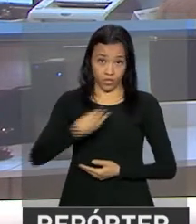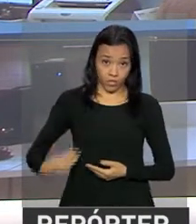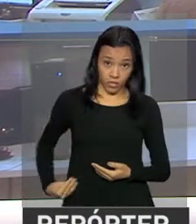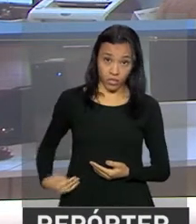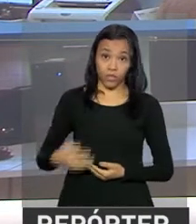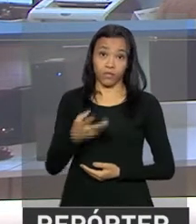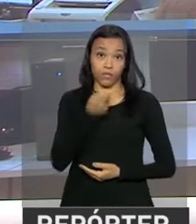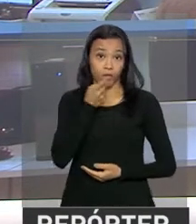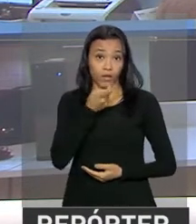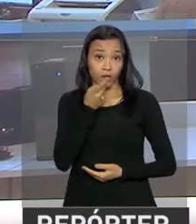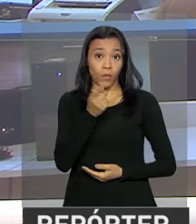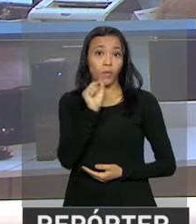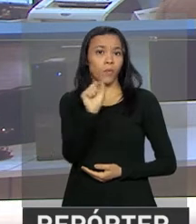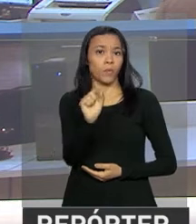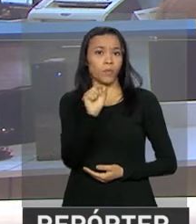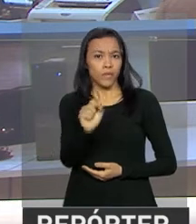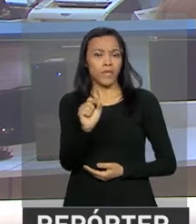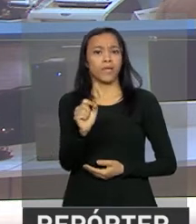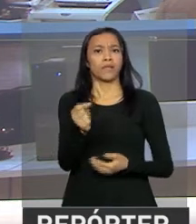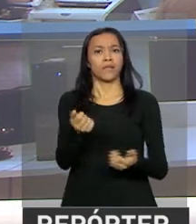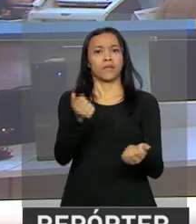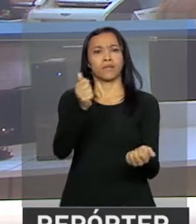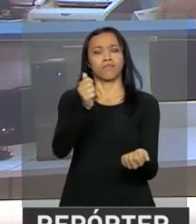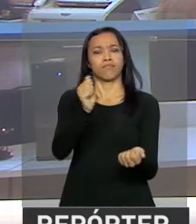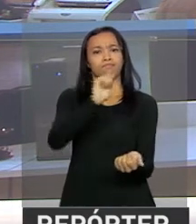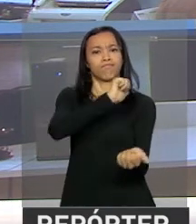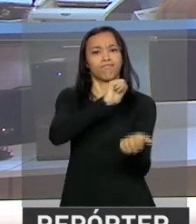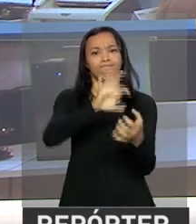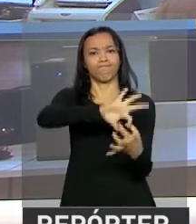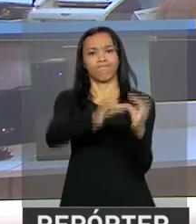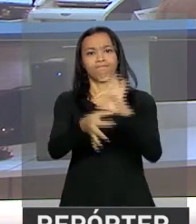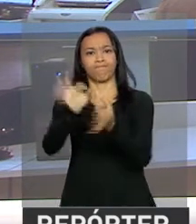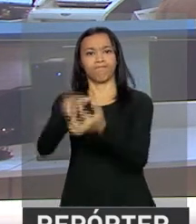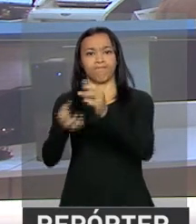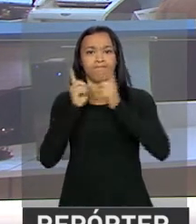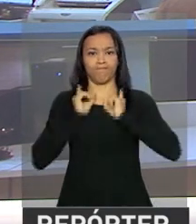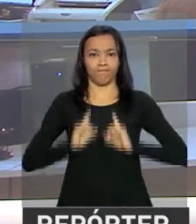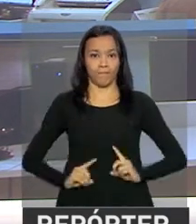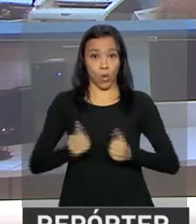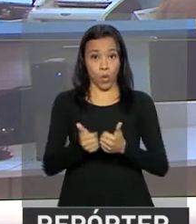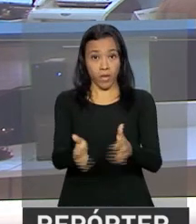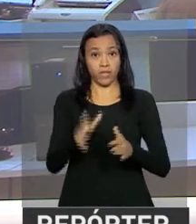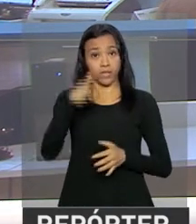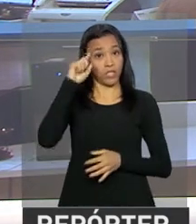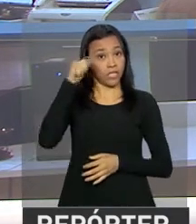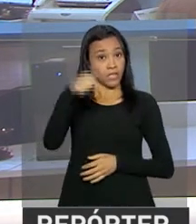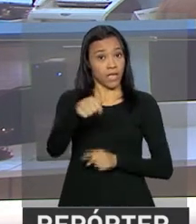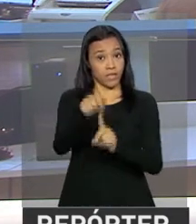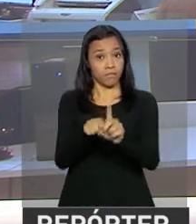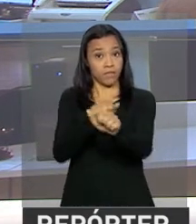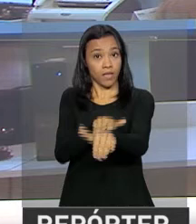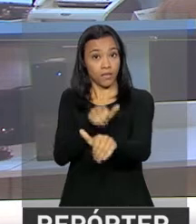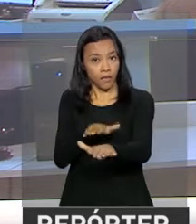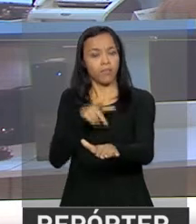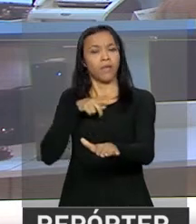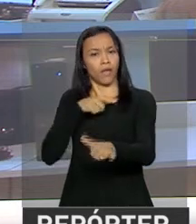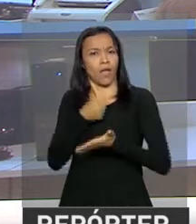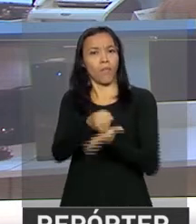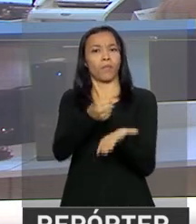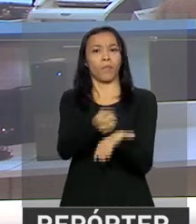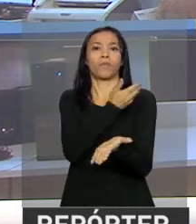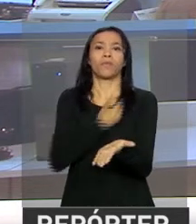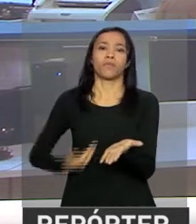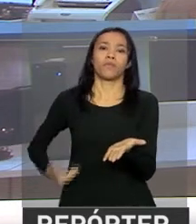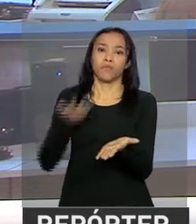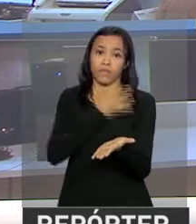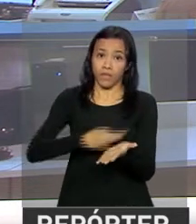Civil falou ainda sobre as Paralimpíadas, que começam no dia 7 de setembro. Segundo ele, o evento conta com total apoio do governo federal